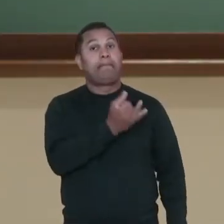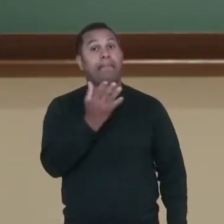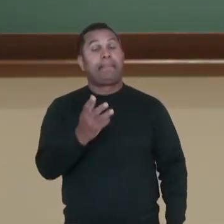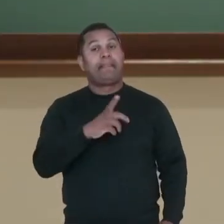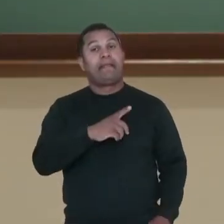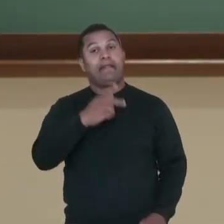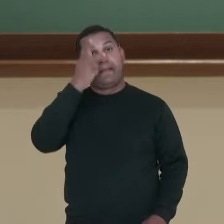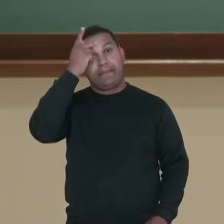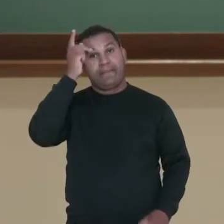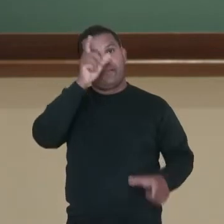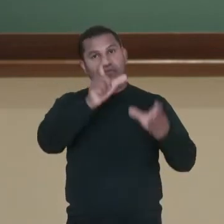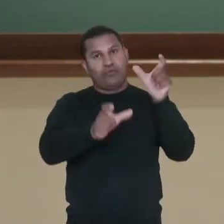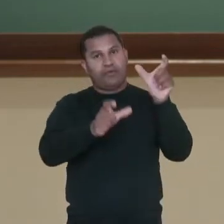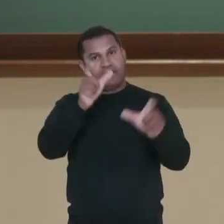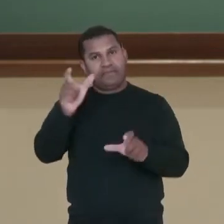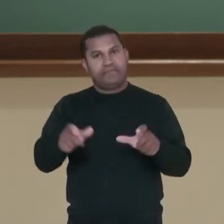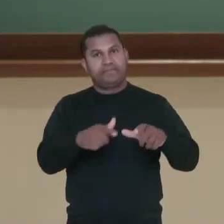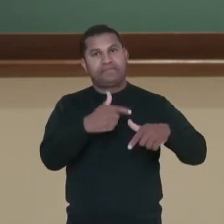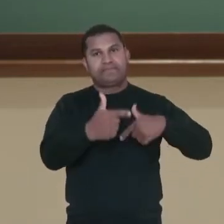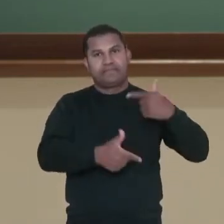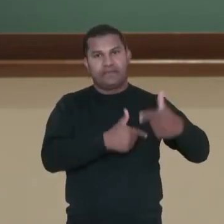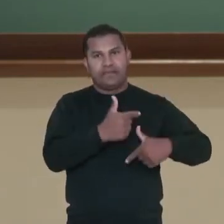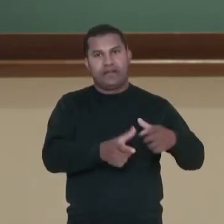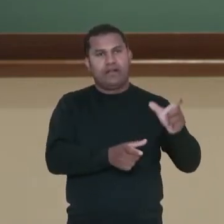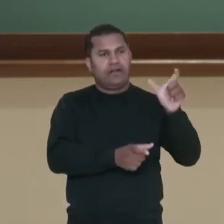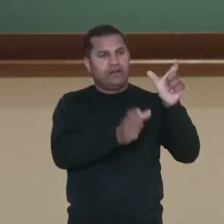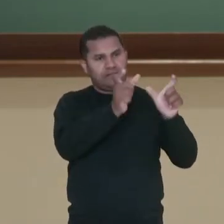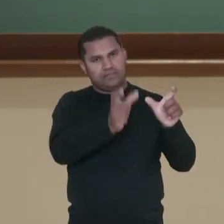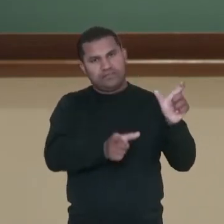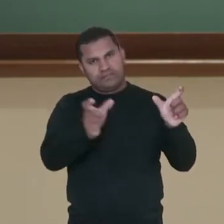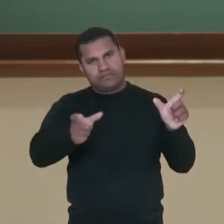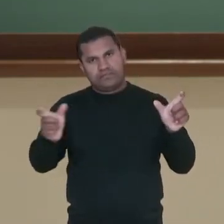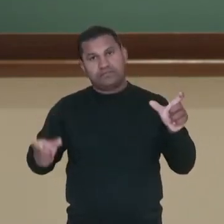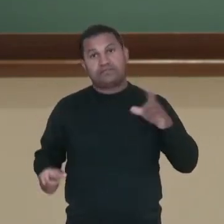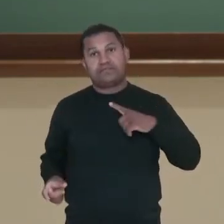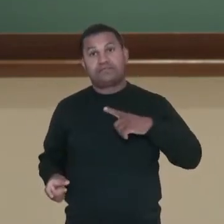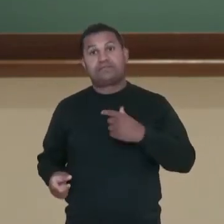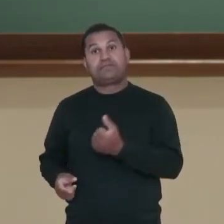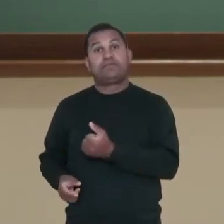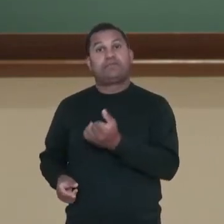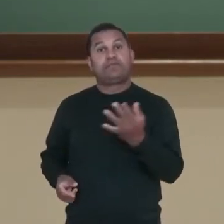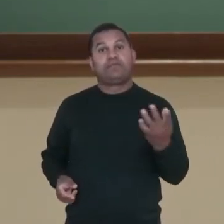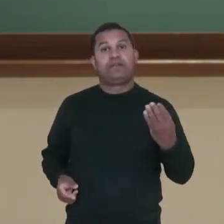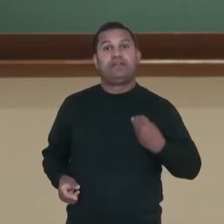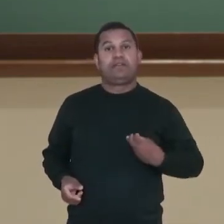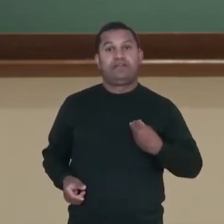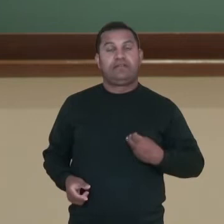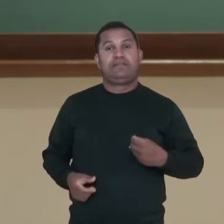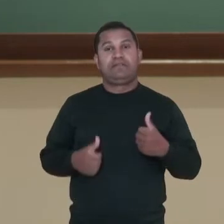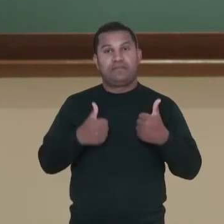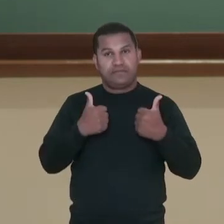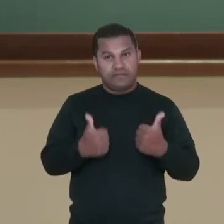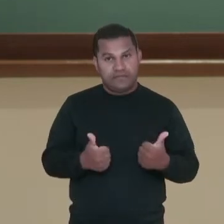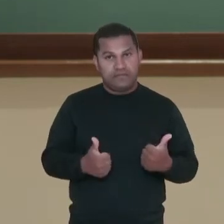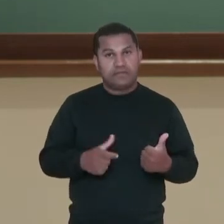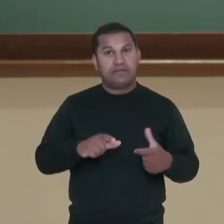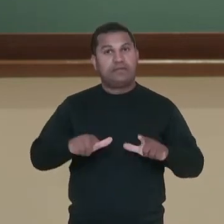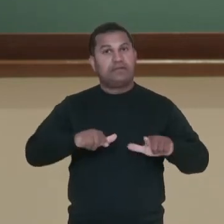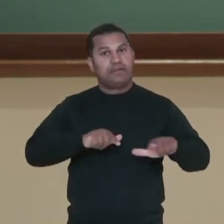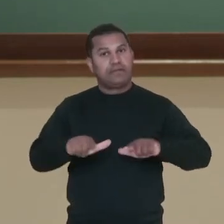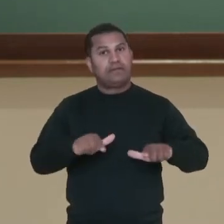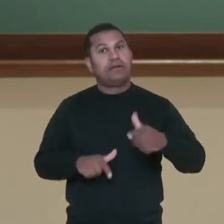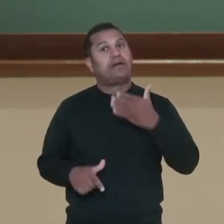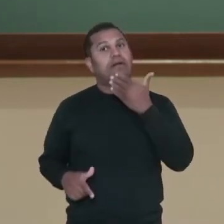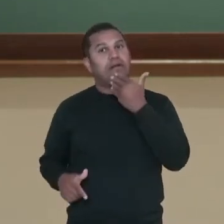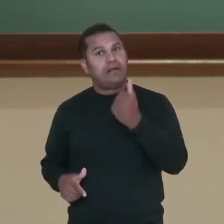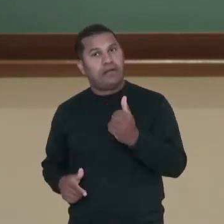de um país, economicamente ativa, quanto mais gente empregada, melhor. Mas sabemos que uma parte está no setor formal,